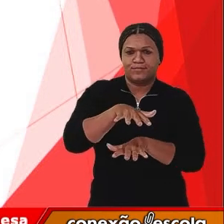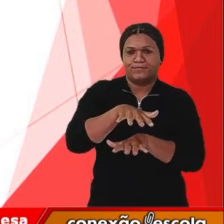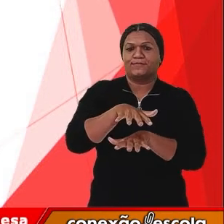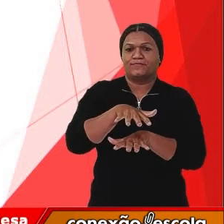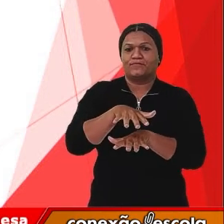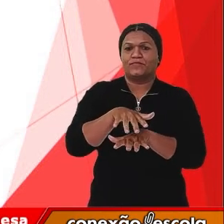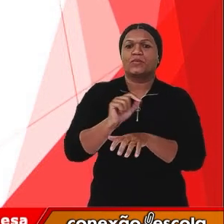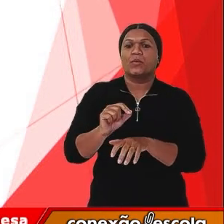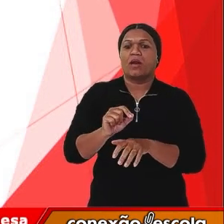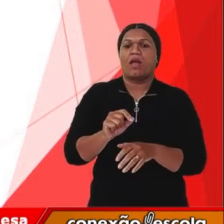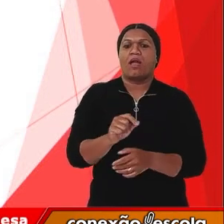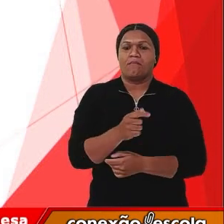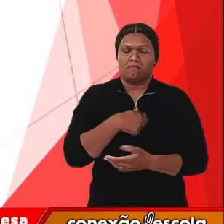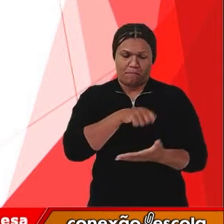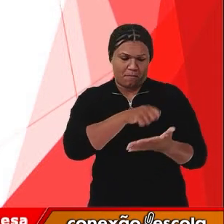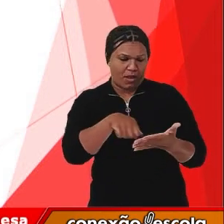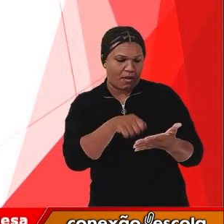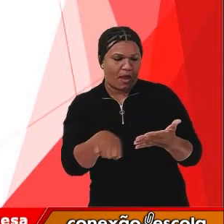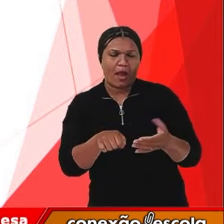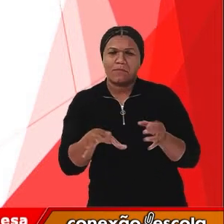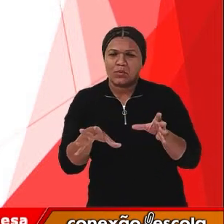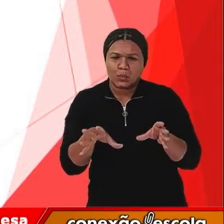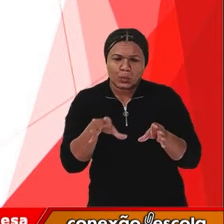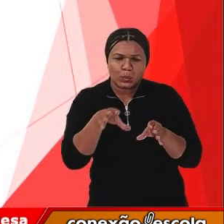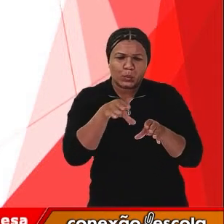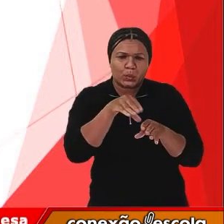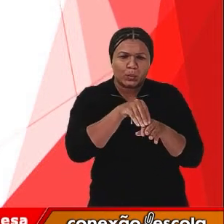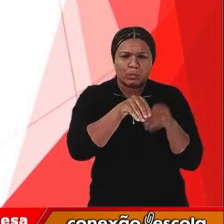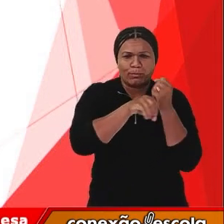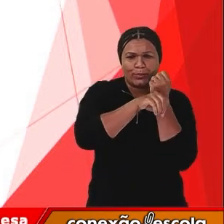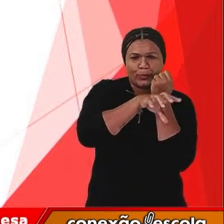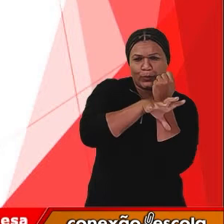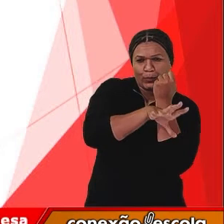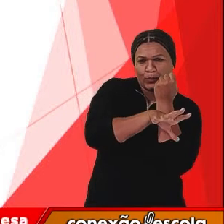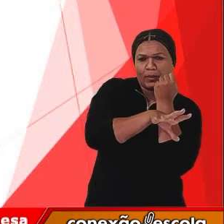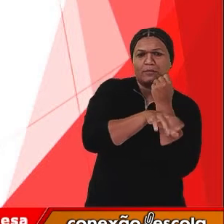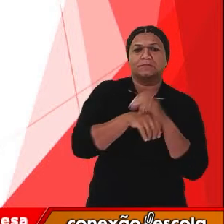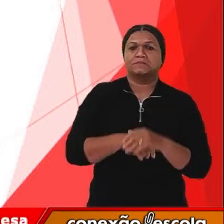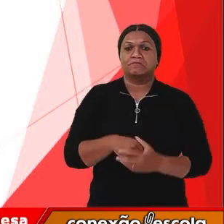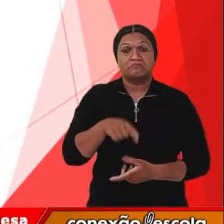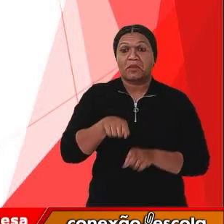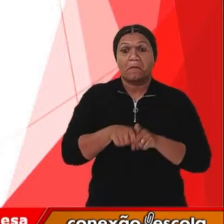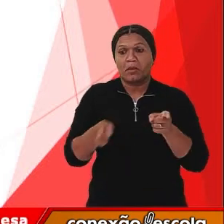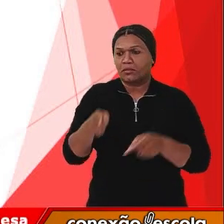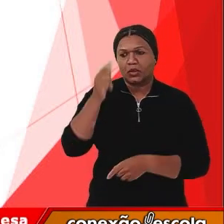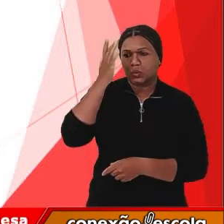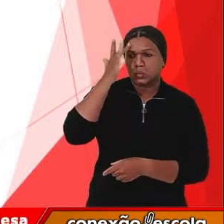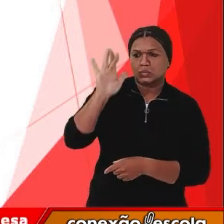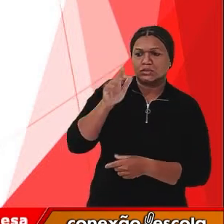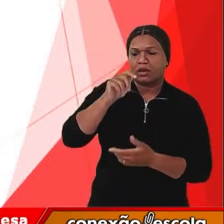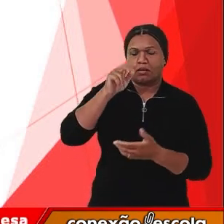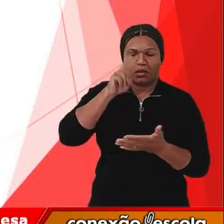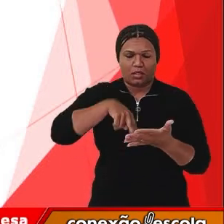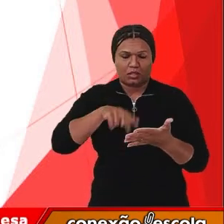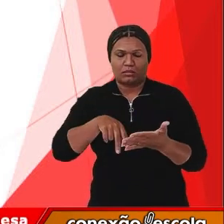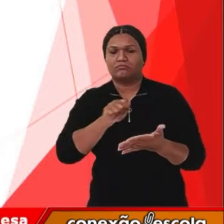vai cobrindo rascunho dos meus poemas e saber ler e escrever